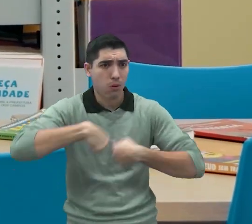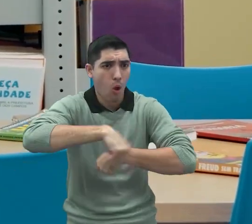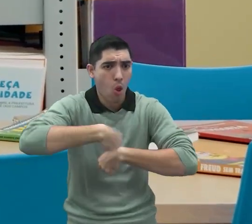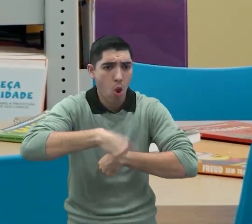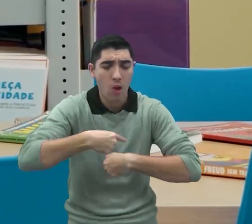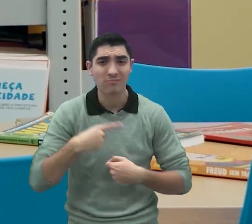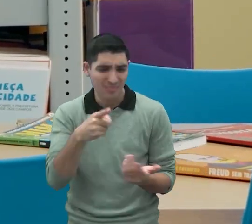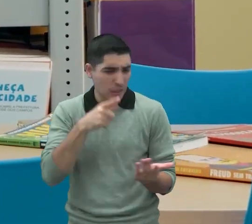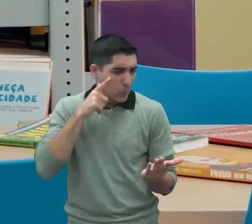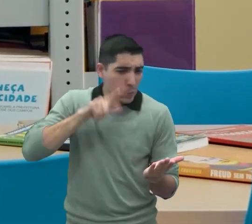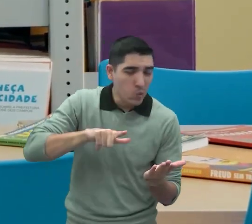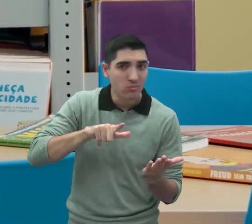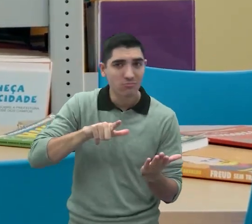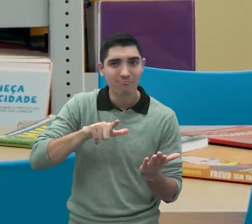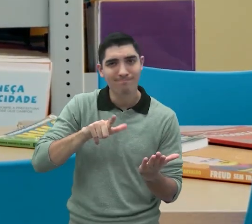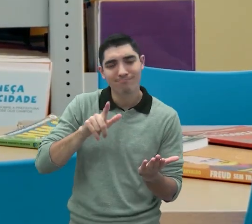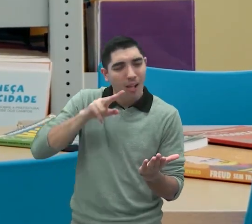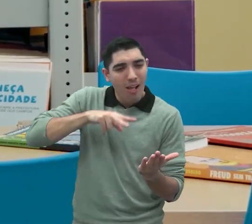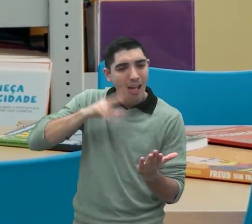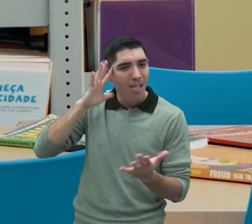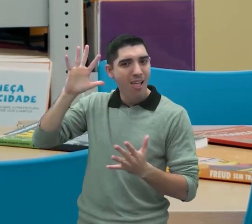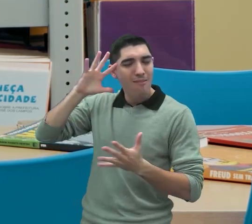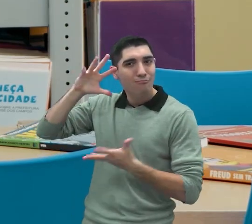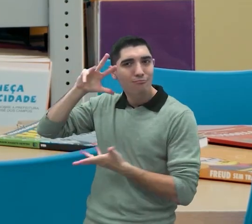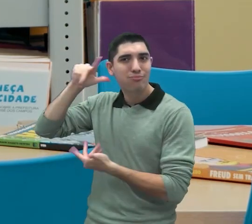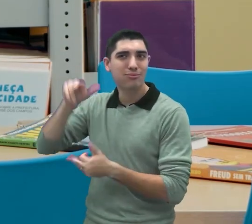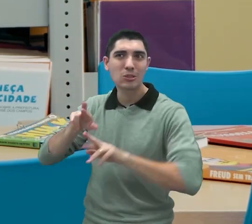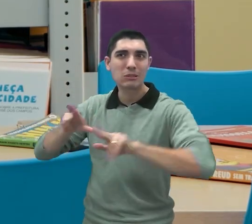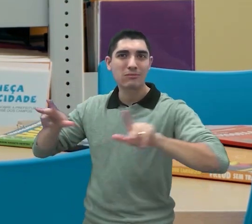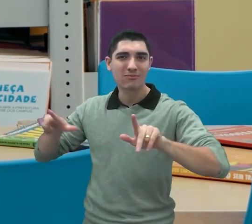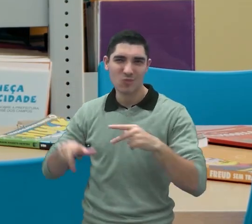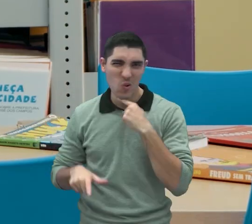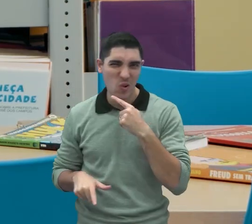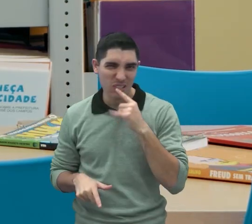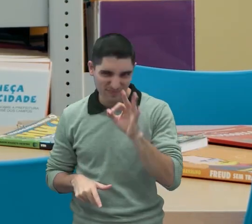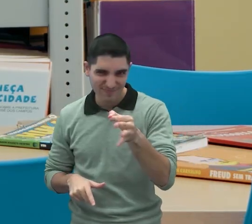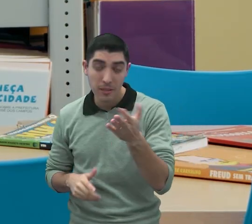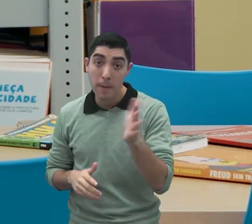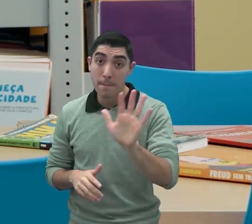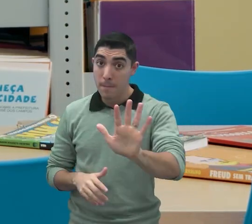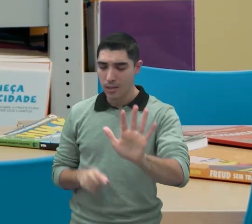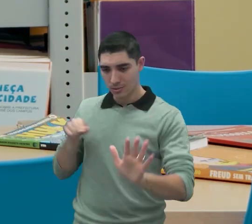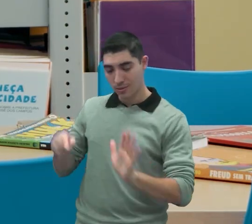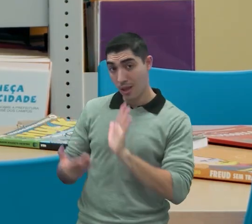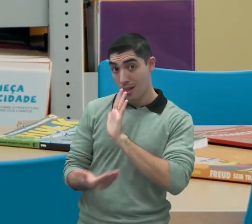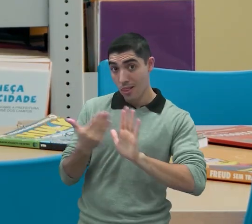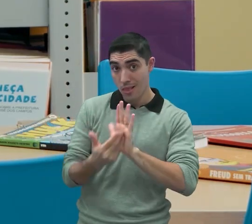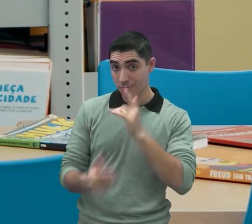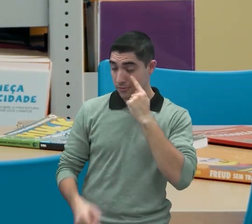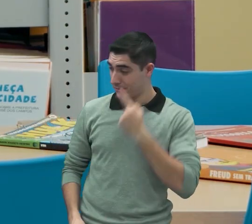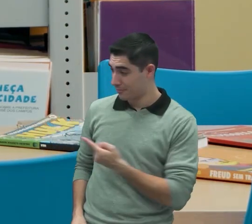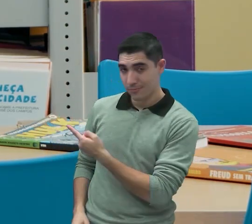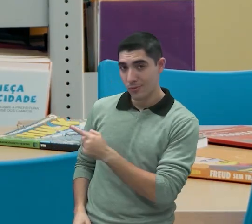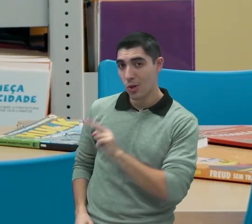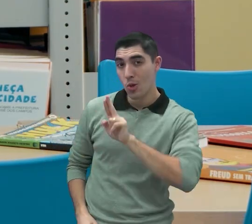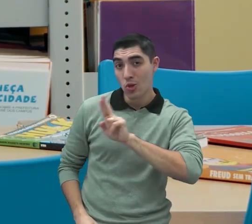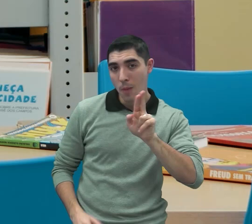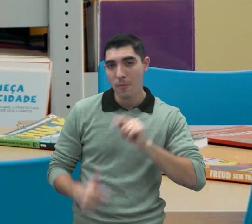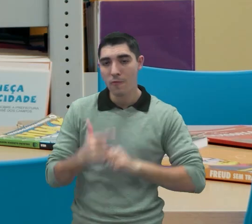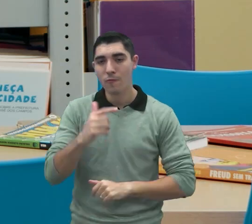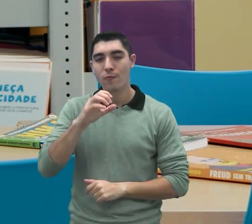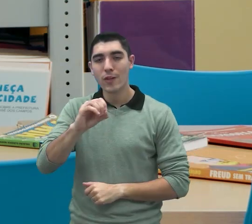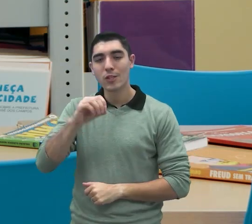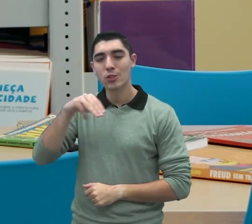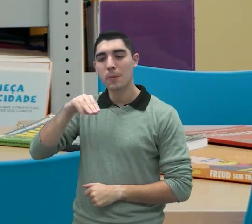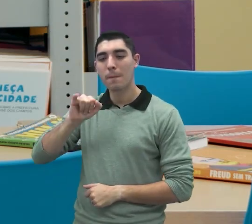já não aconteça mais com tanta frequência, né? Pois é justamente esse sentimento que 20 mil léguas